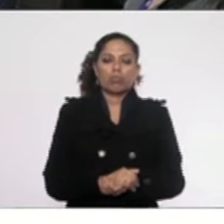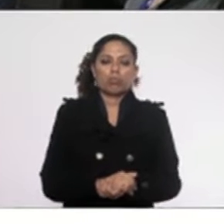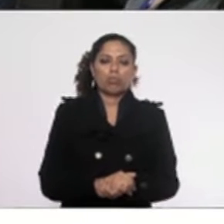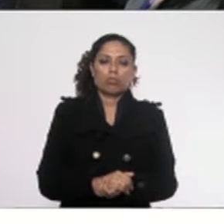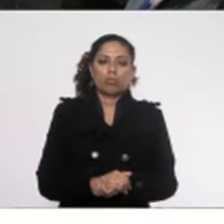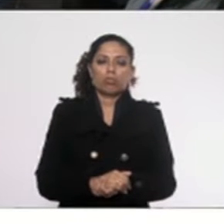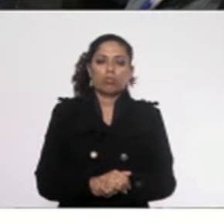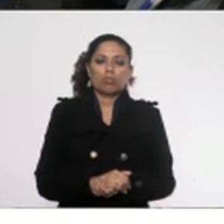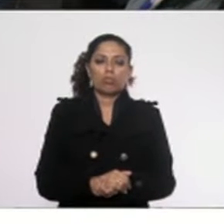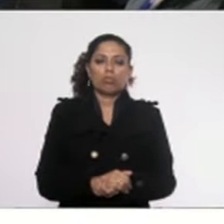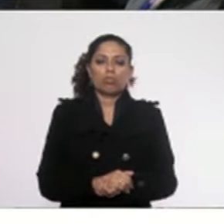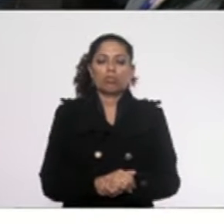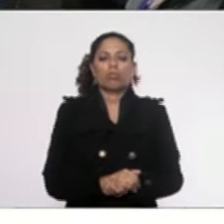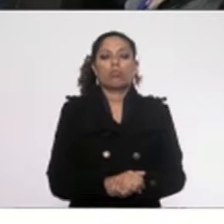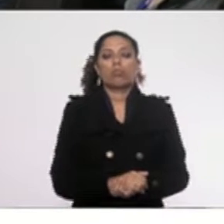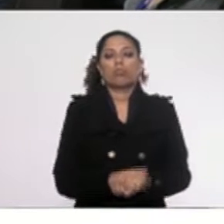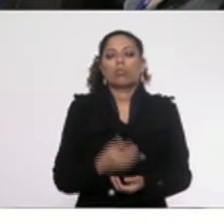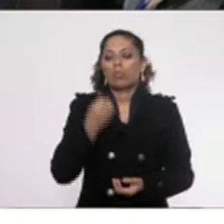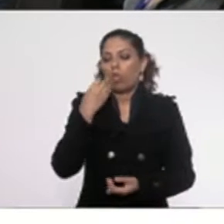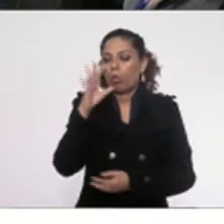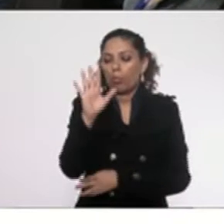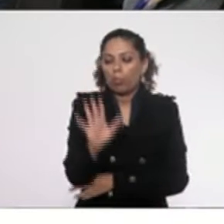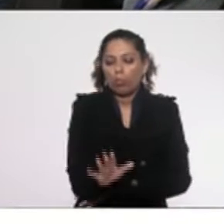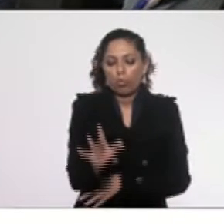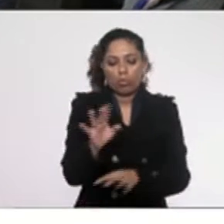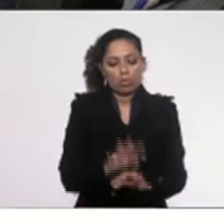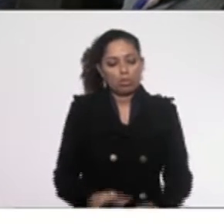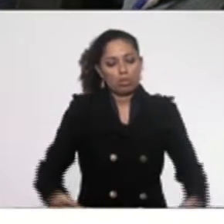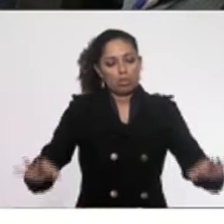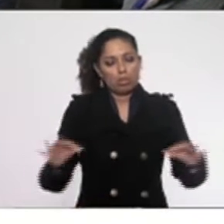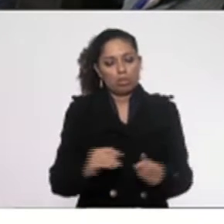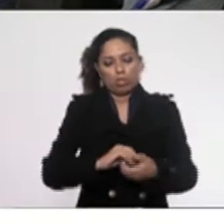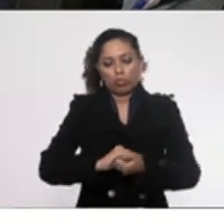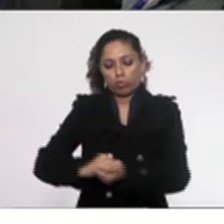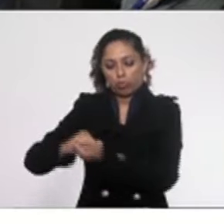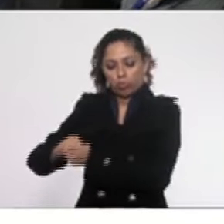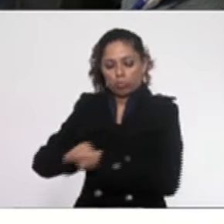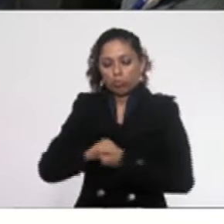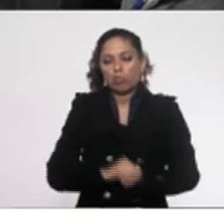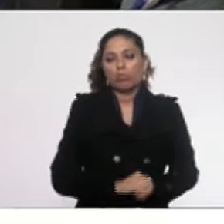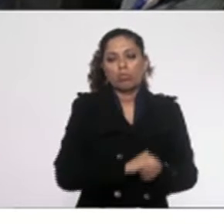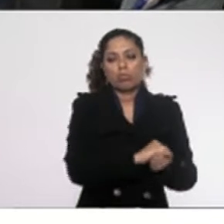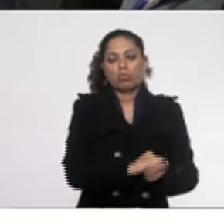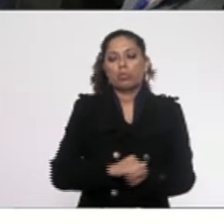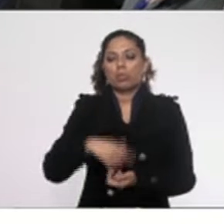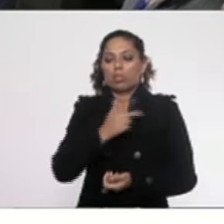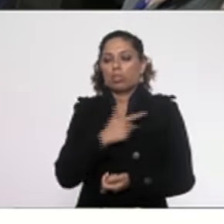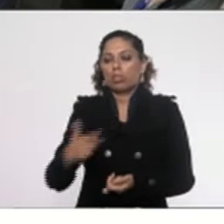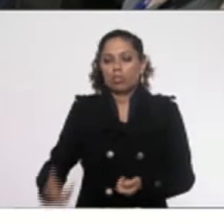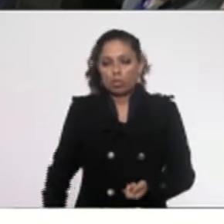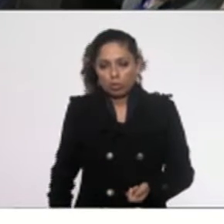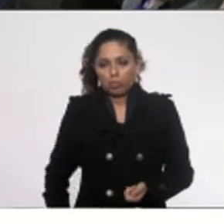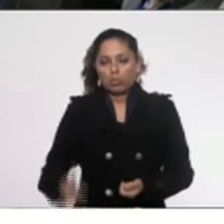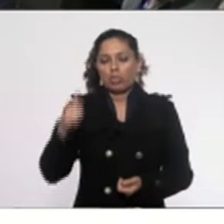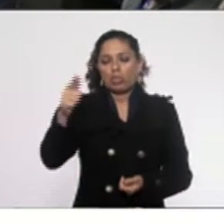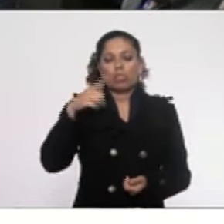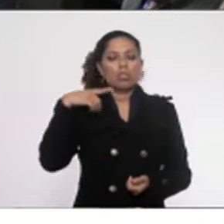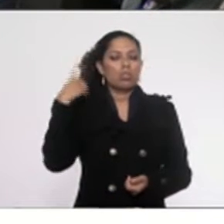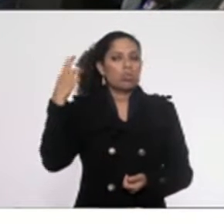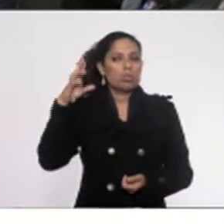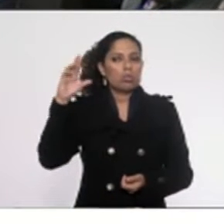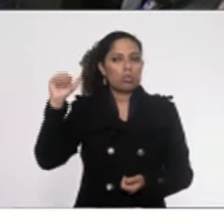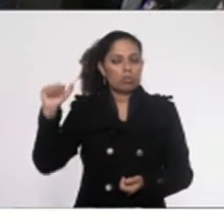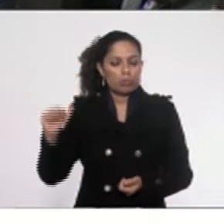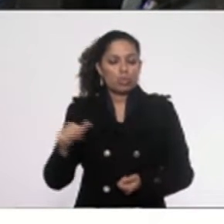Falou primeiro, deputado. Bom, boa tarde a todas e todos. Cumprimentar o presidente em exercício, Rodrigo